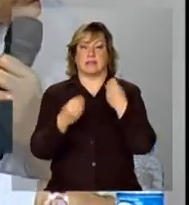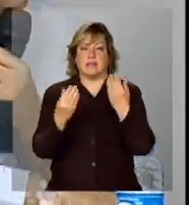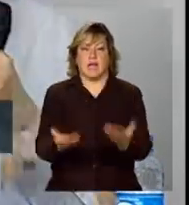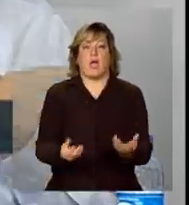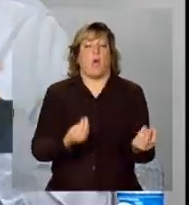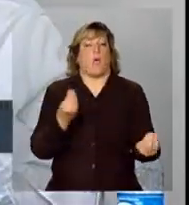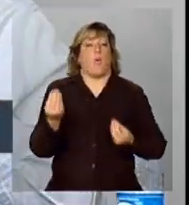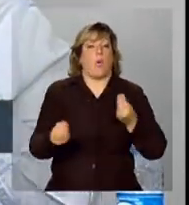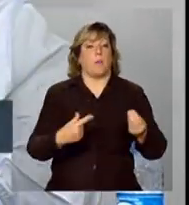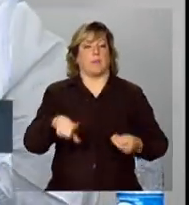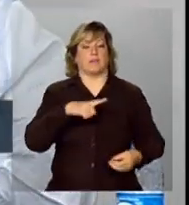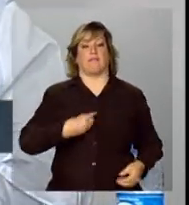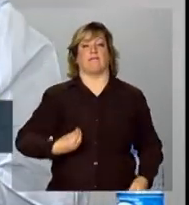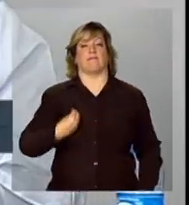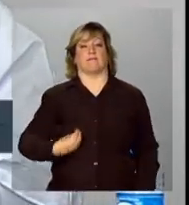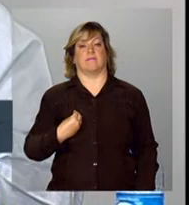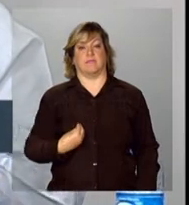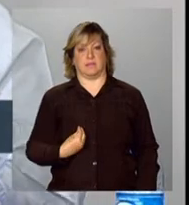meios